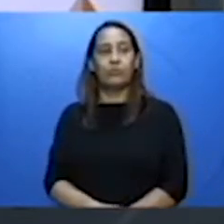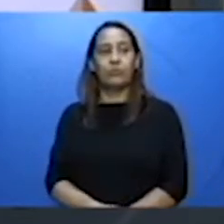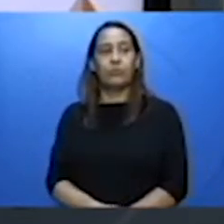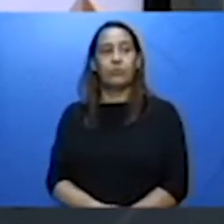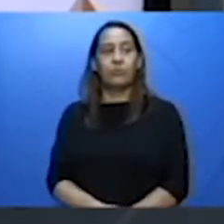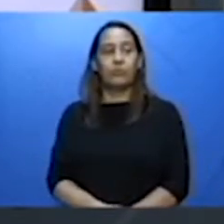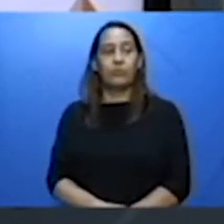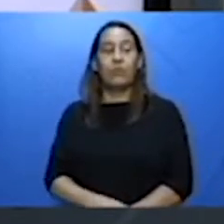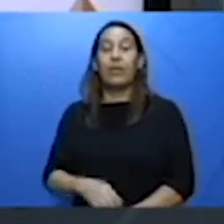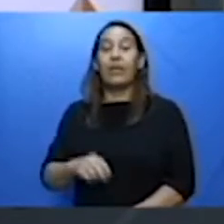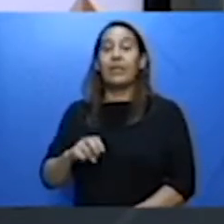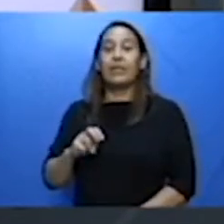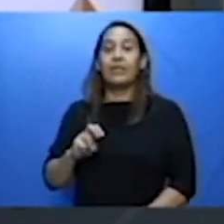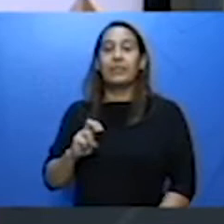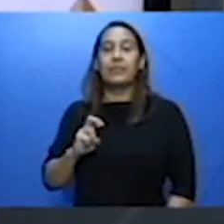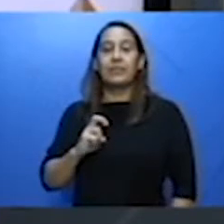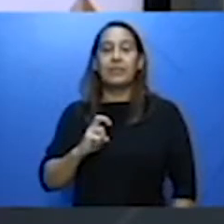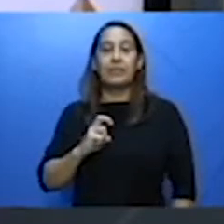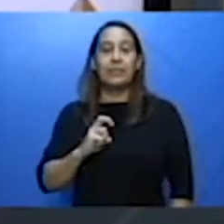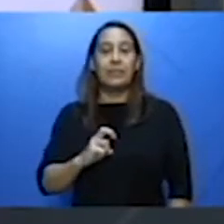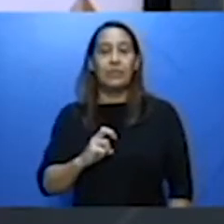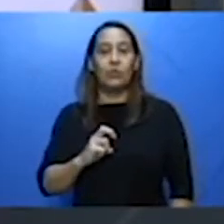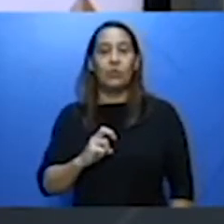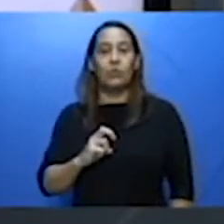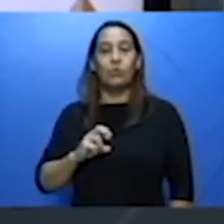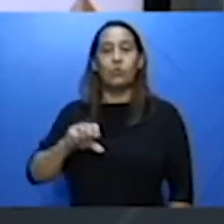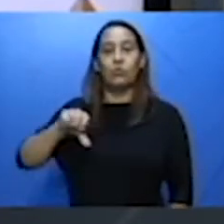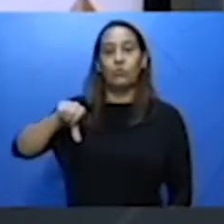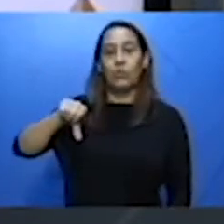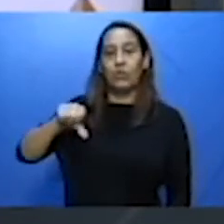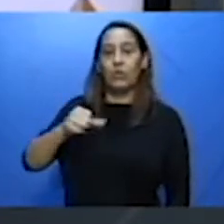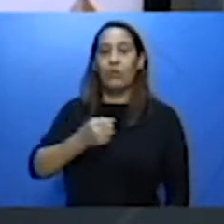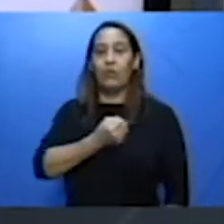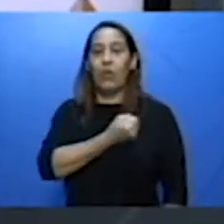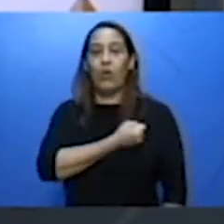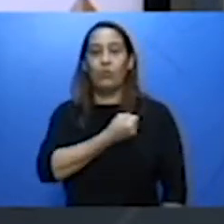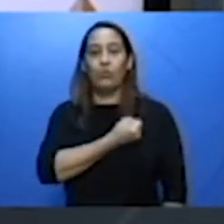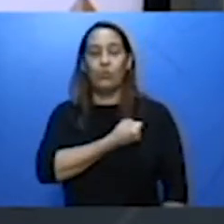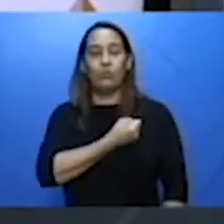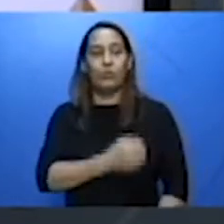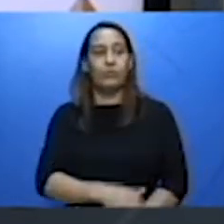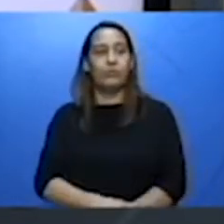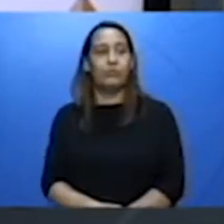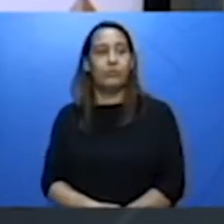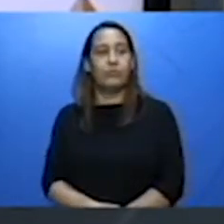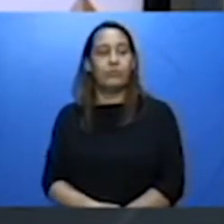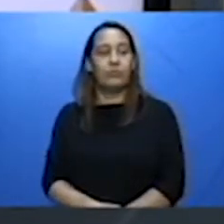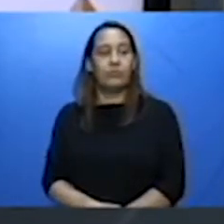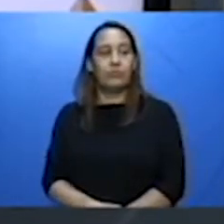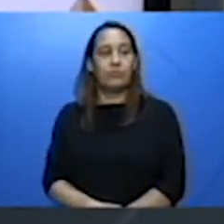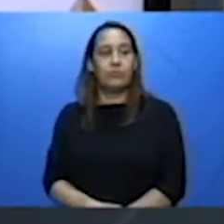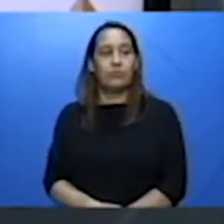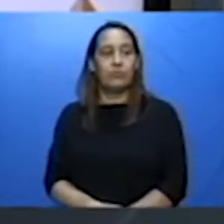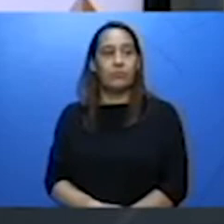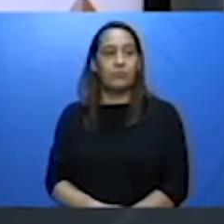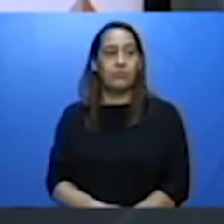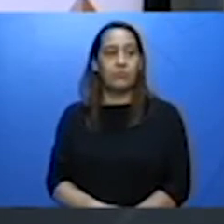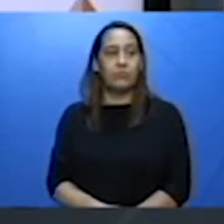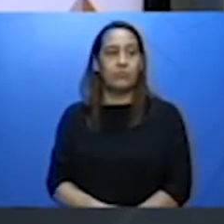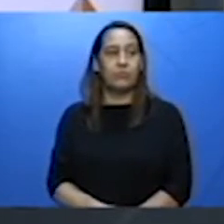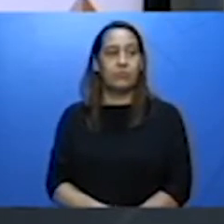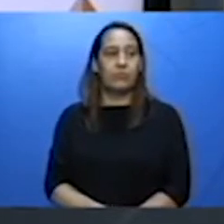Cinco dezenas, quanto que é? Cinco dezenas é 50. Mais 9 unidades, quanto que dá isso?